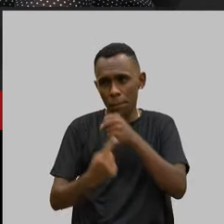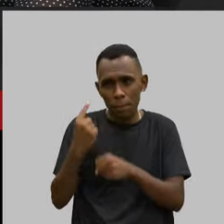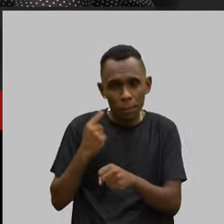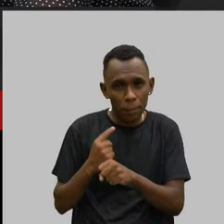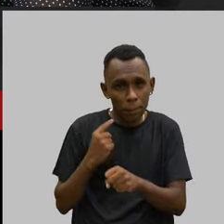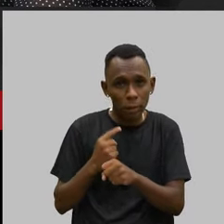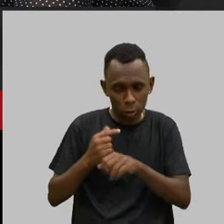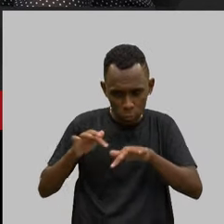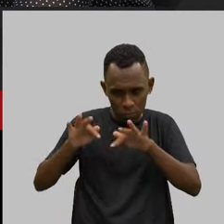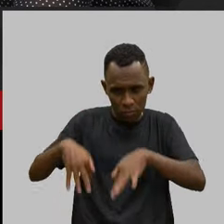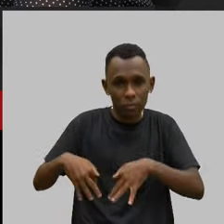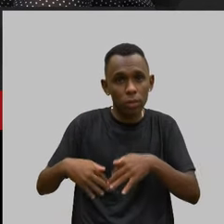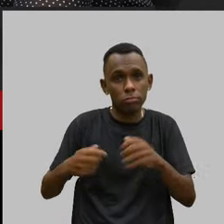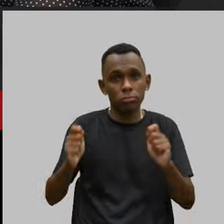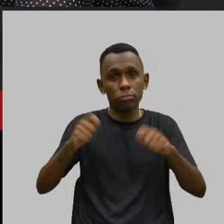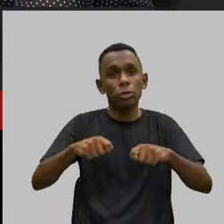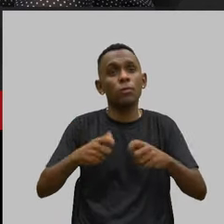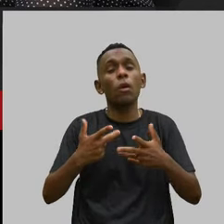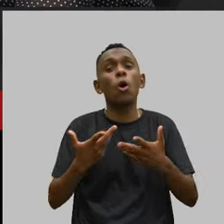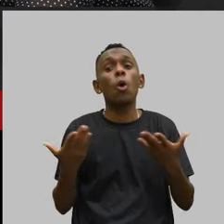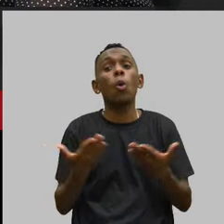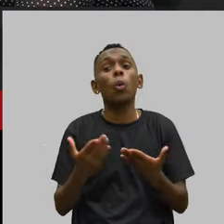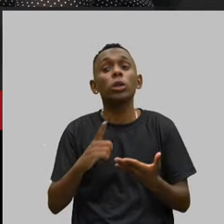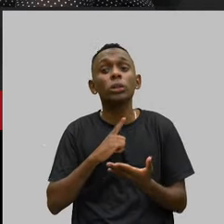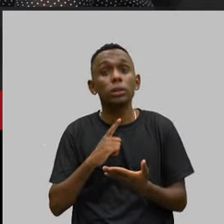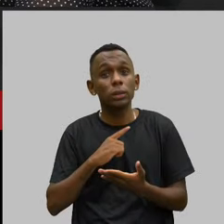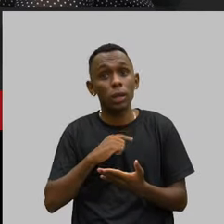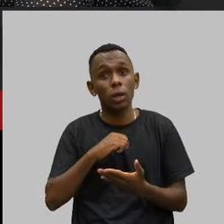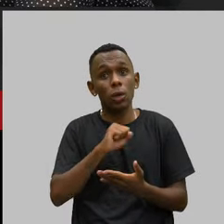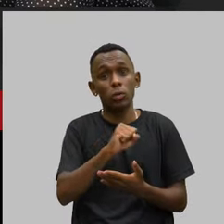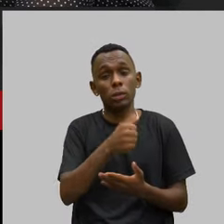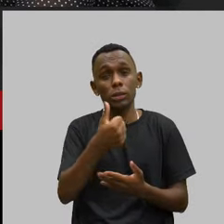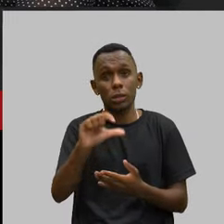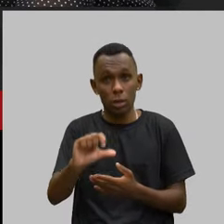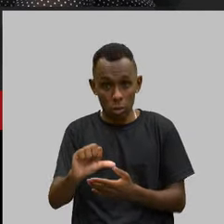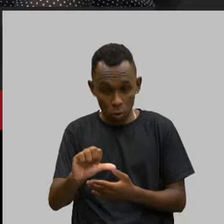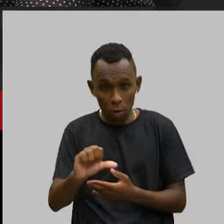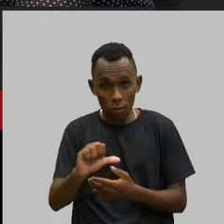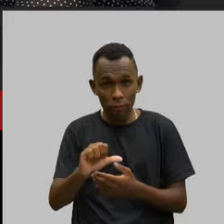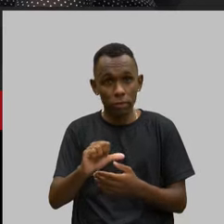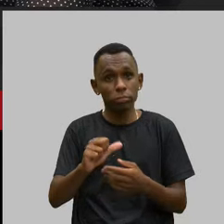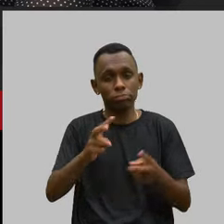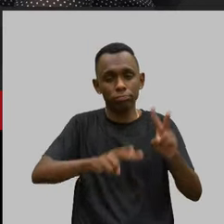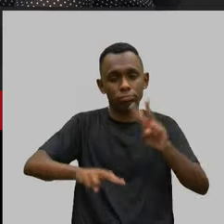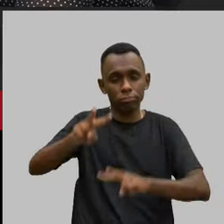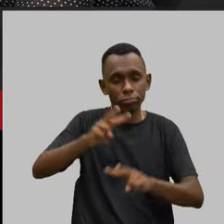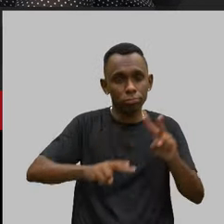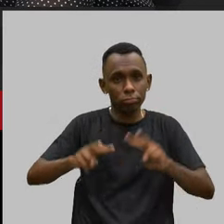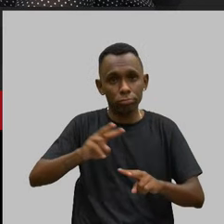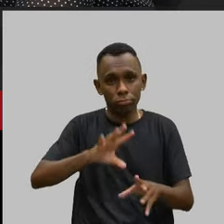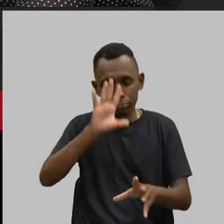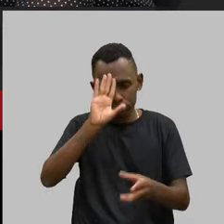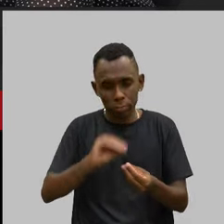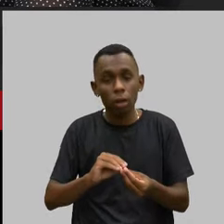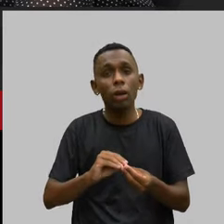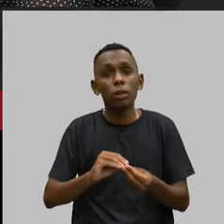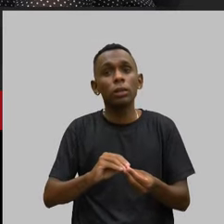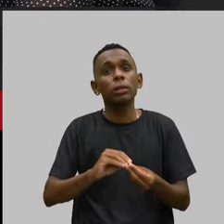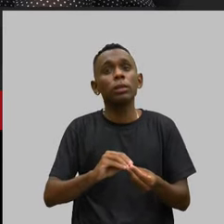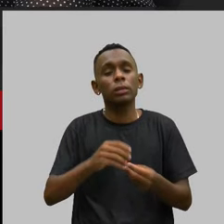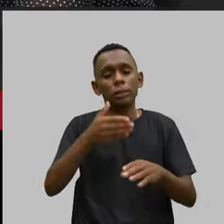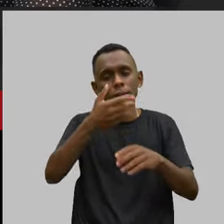Vistoria Veicular hoje a gente já teve mais de 819.000 vistorias realizadas em 349 municípios com